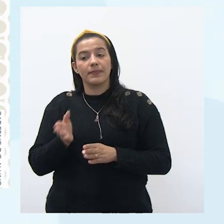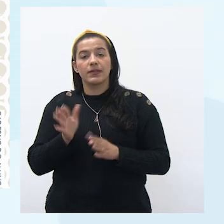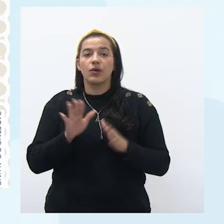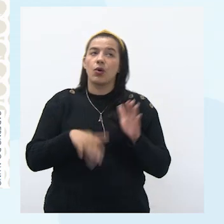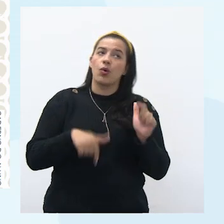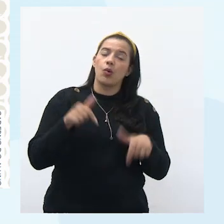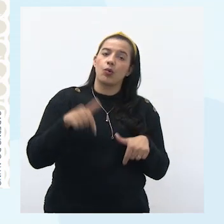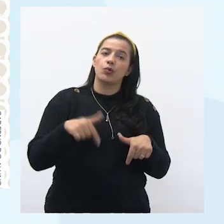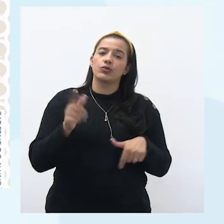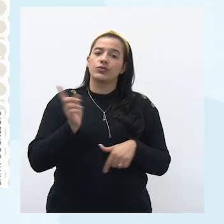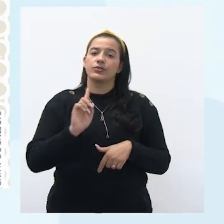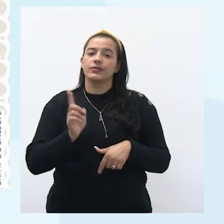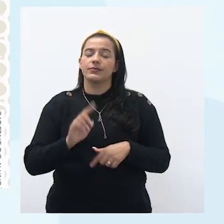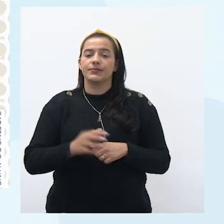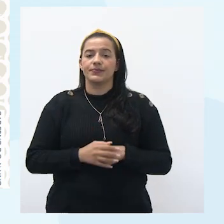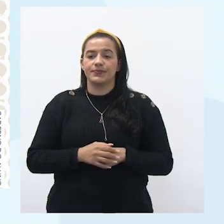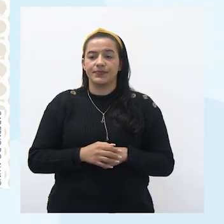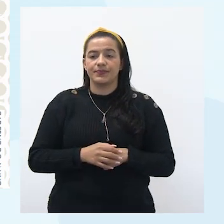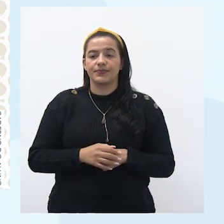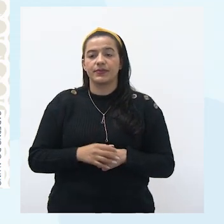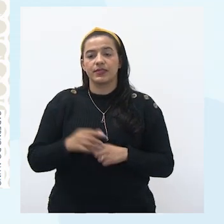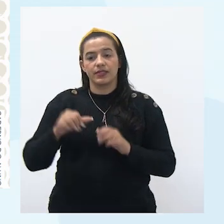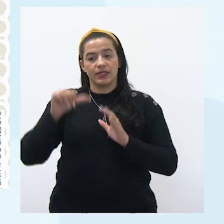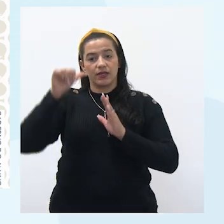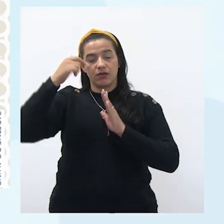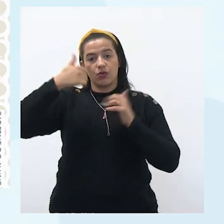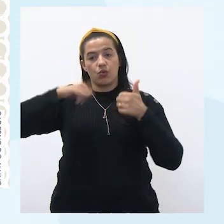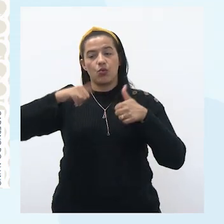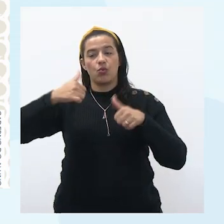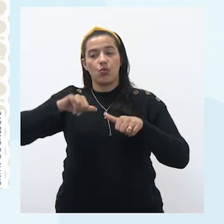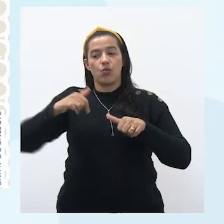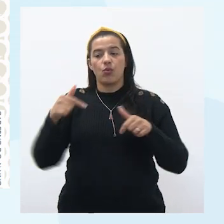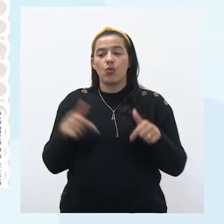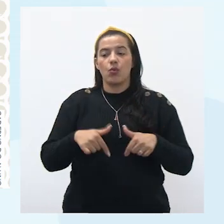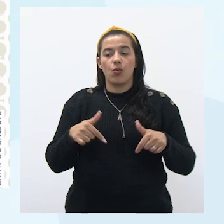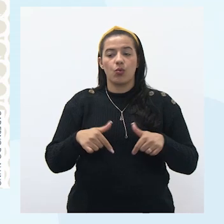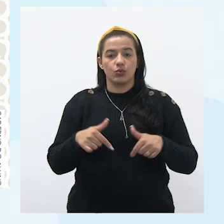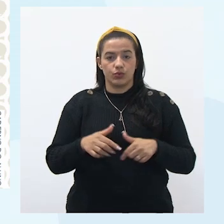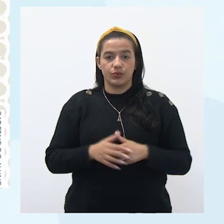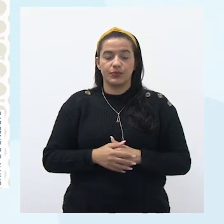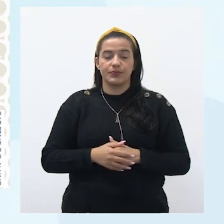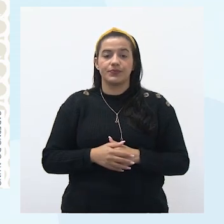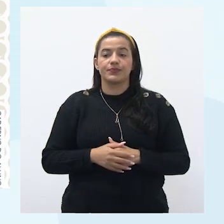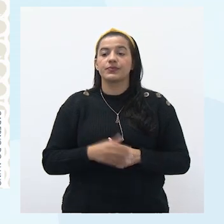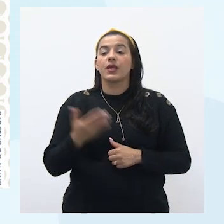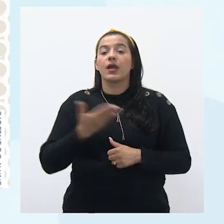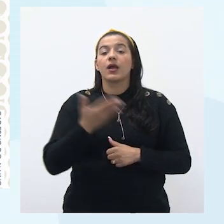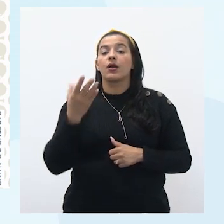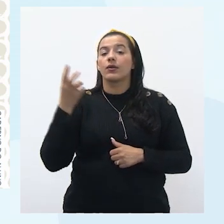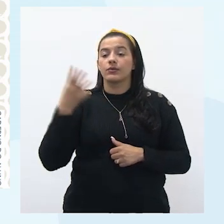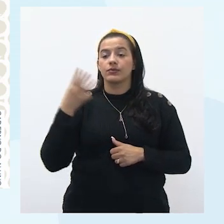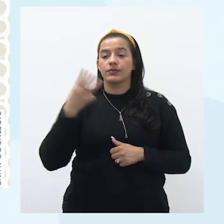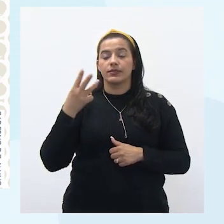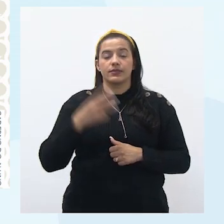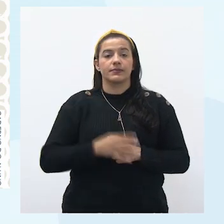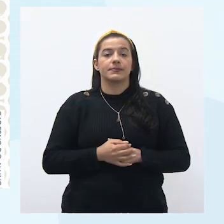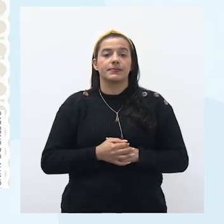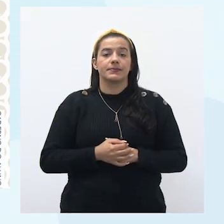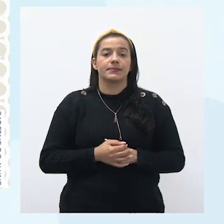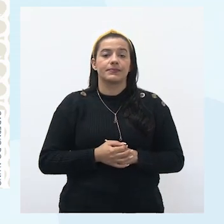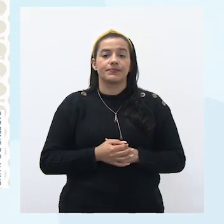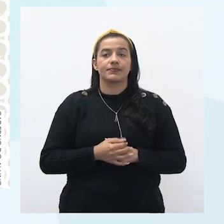mas hoje, não. A gente está fazendo uma autoavaliação olhando para a gente hoje, ok? Vamos fazer a leitura do 3. No degrau